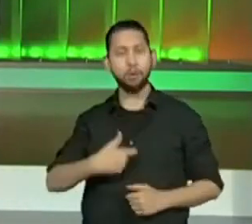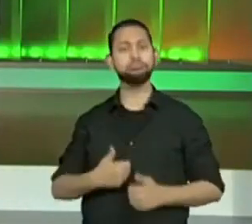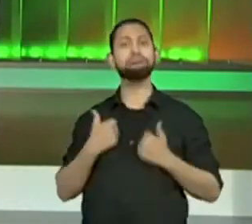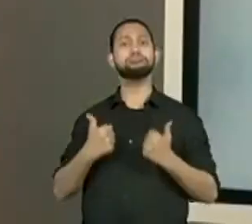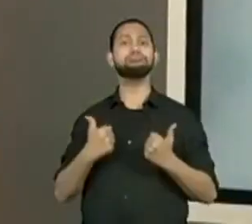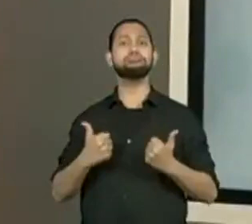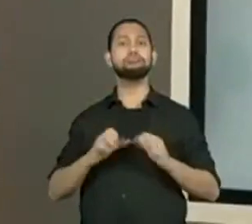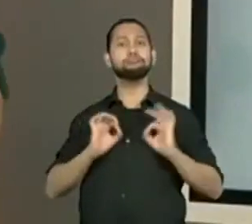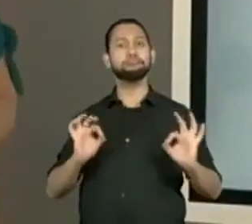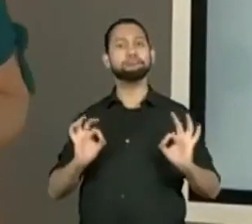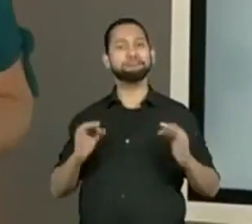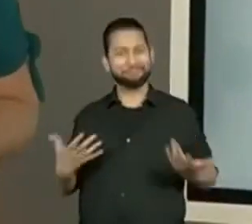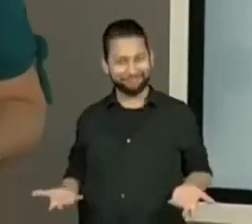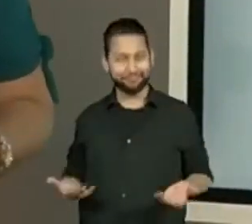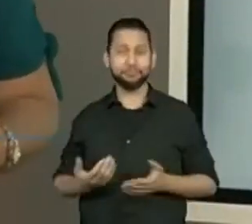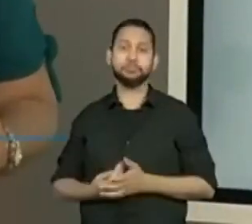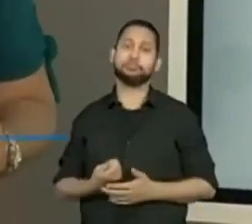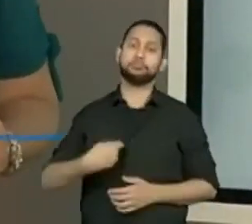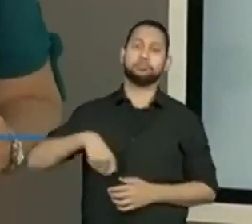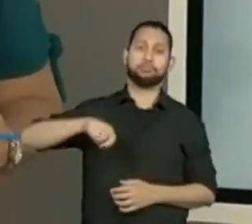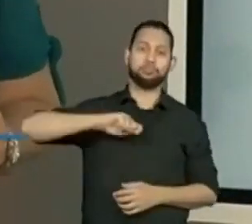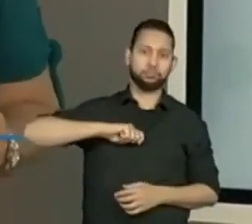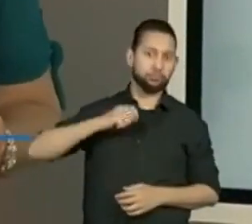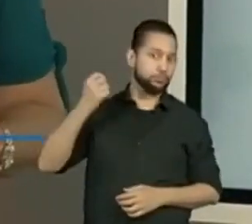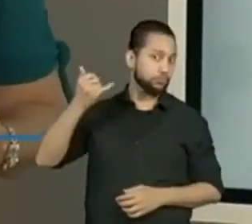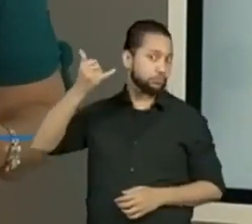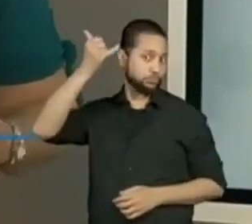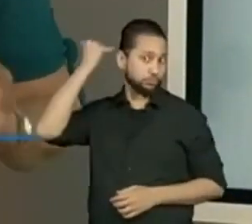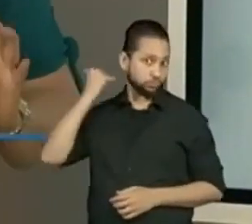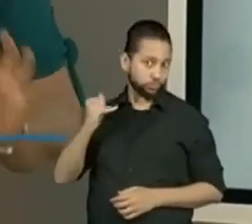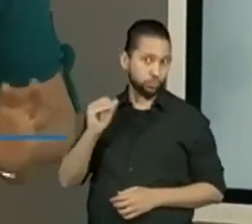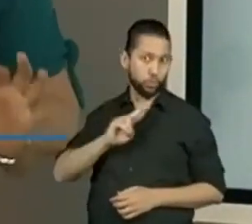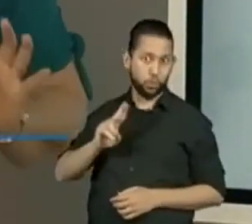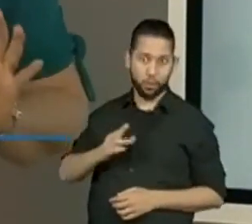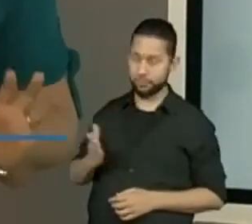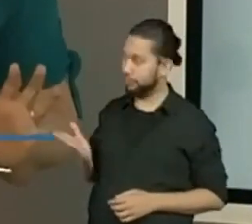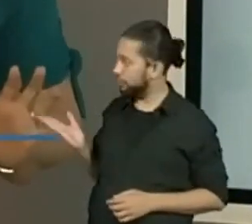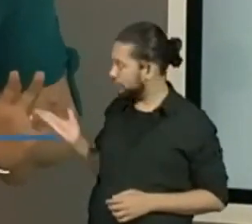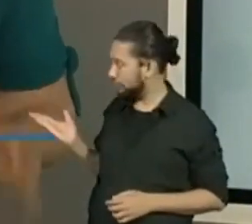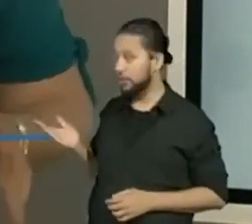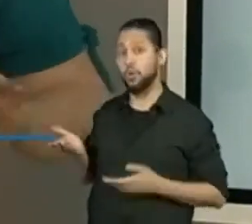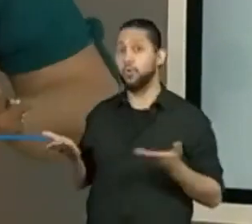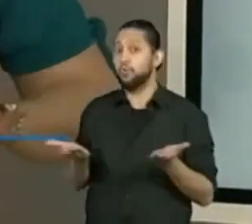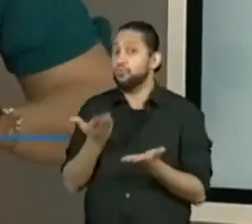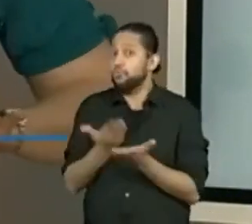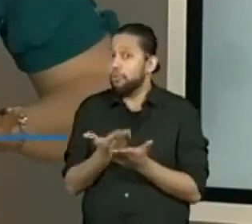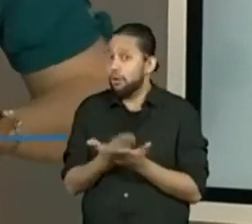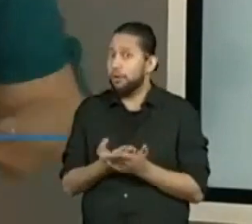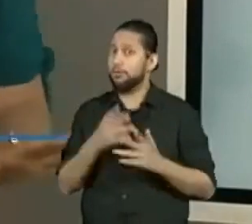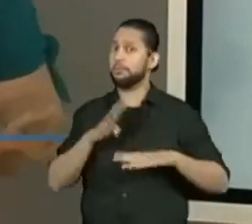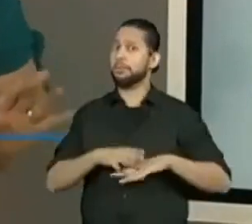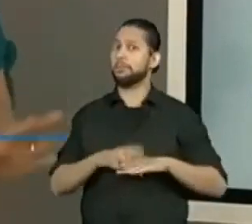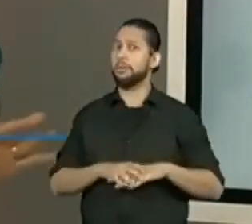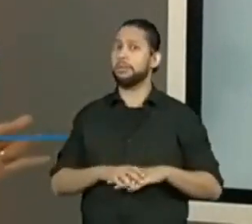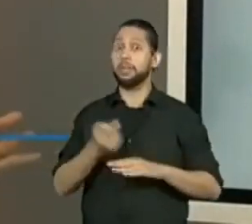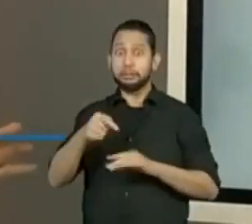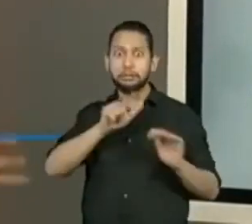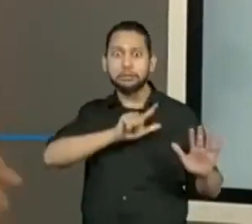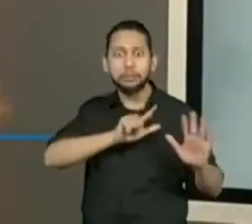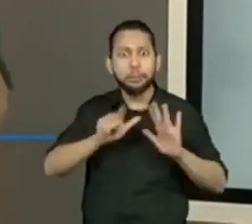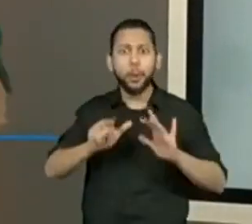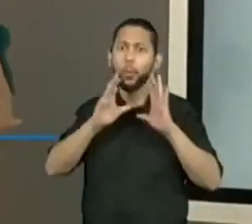bem por aqui eu sou professora Juliana na deu e hoje a gente vai ter aula de matemática essa semana